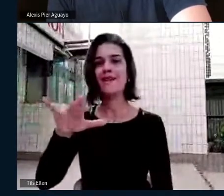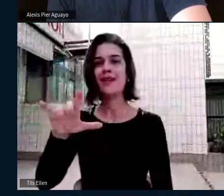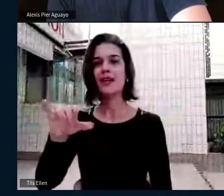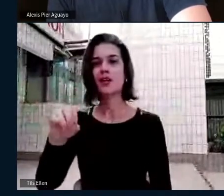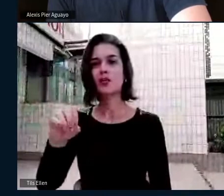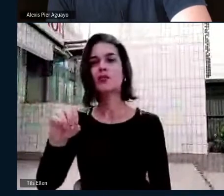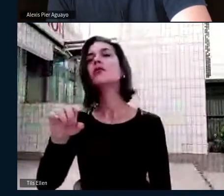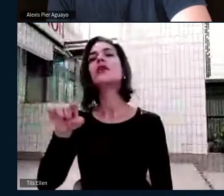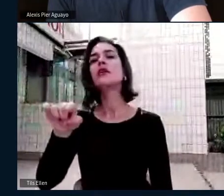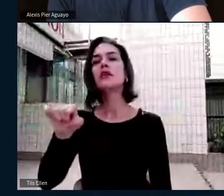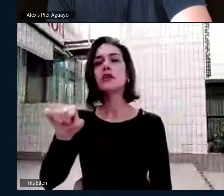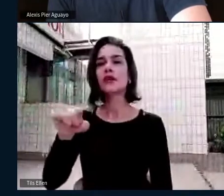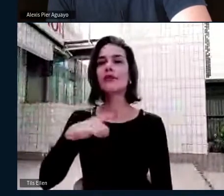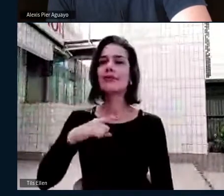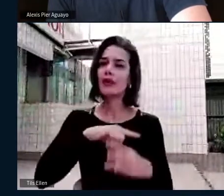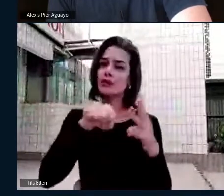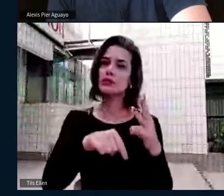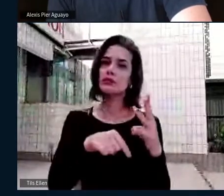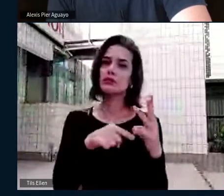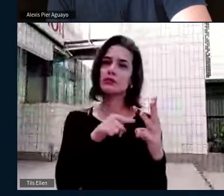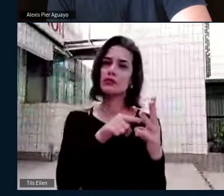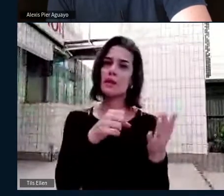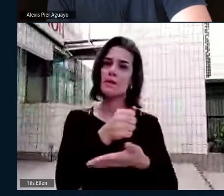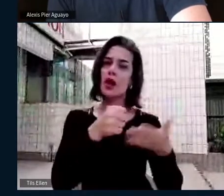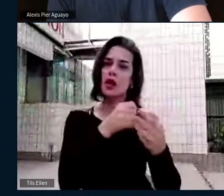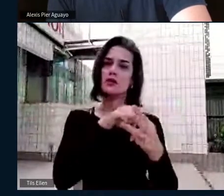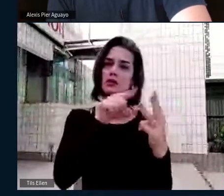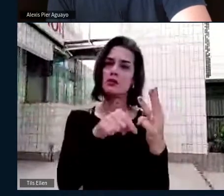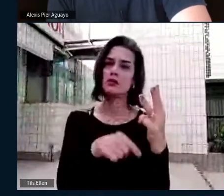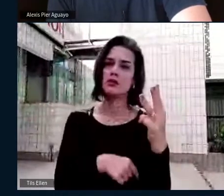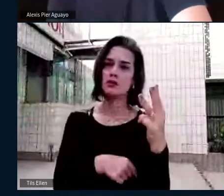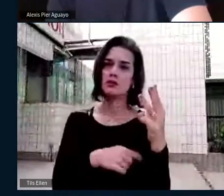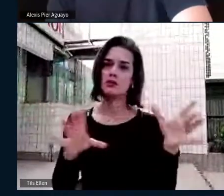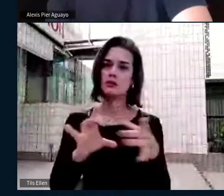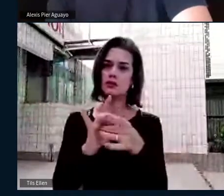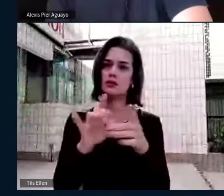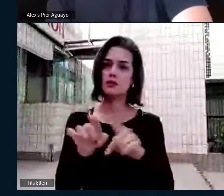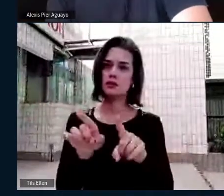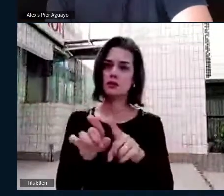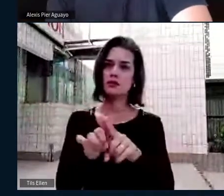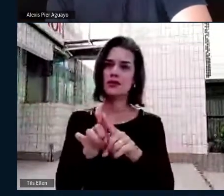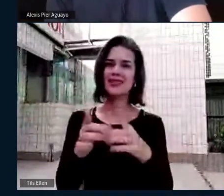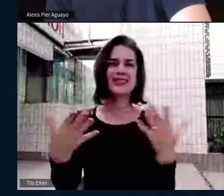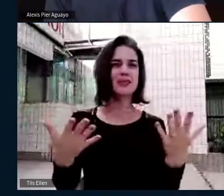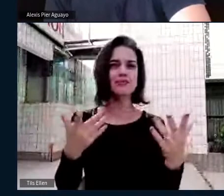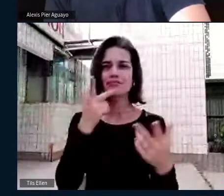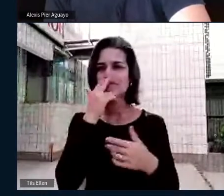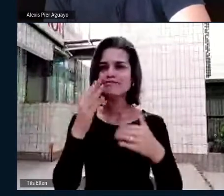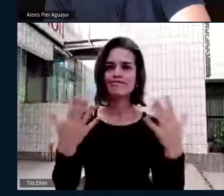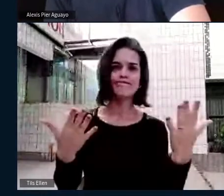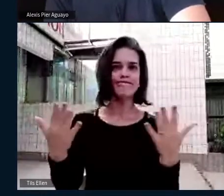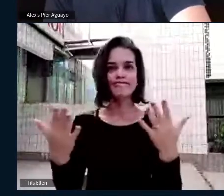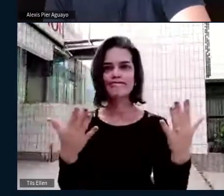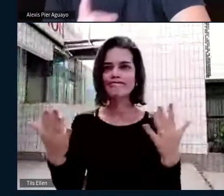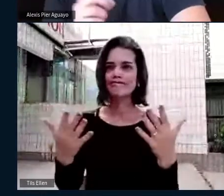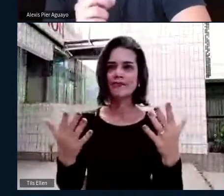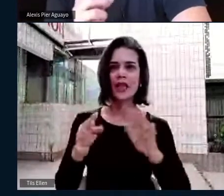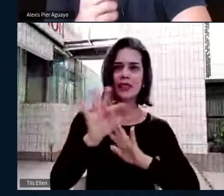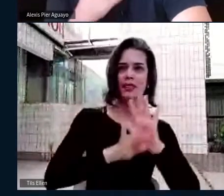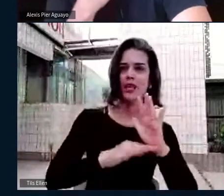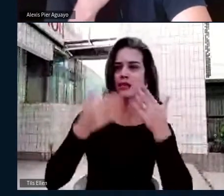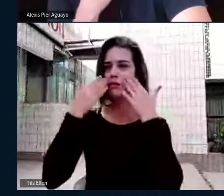se baseia nesses três campos, né? Faz uma conexão. Então ficou um pouco diferente da apresentação do